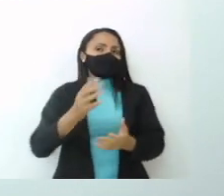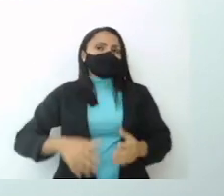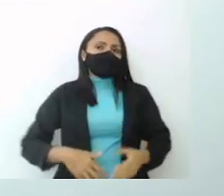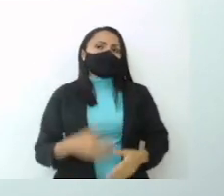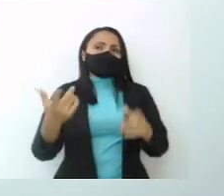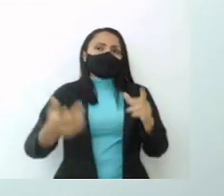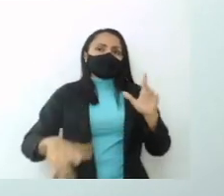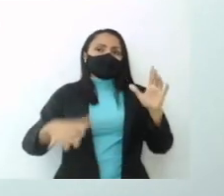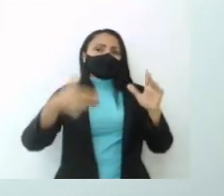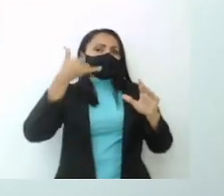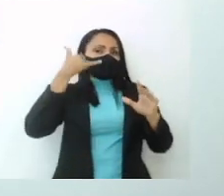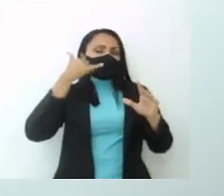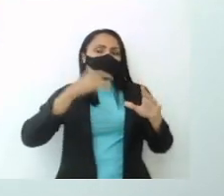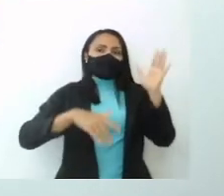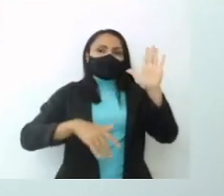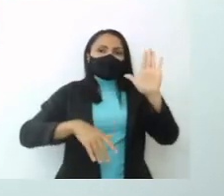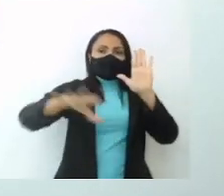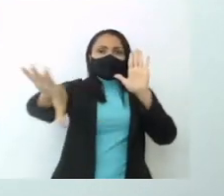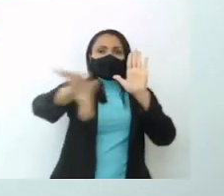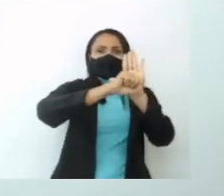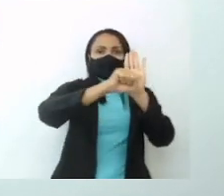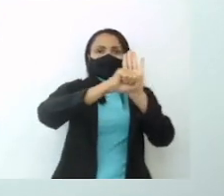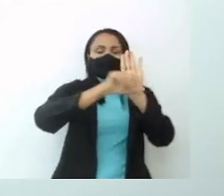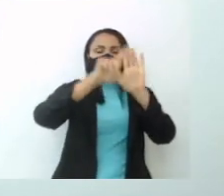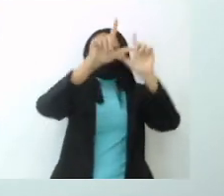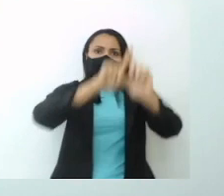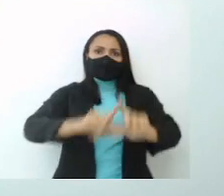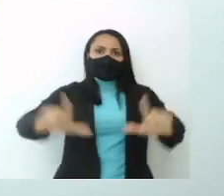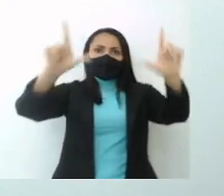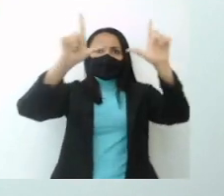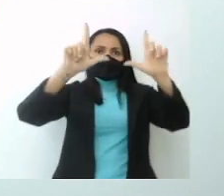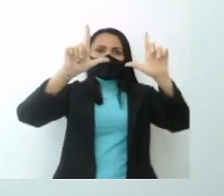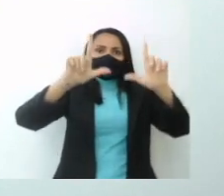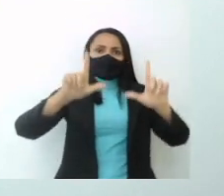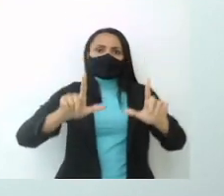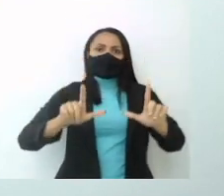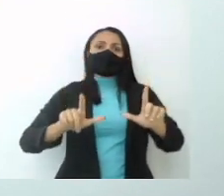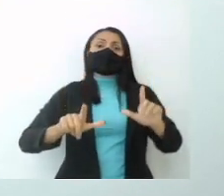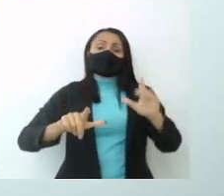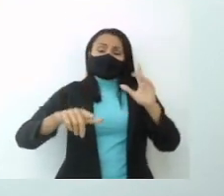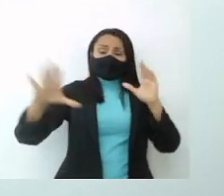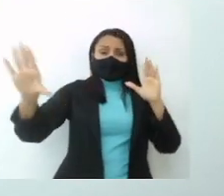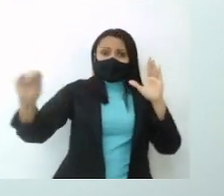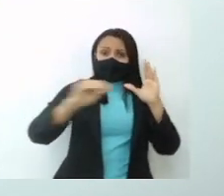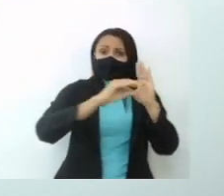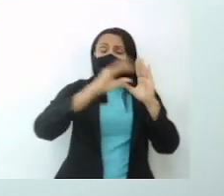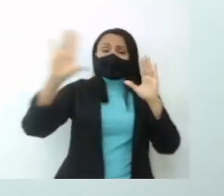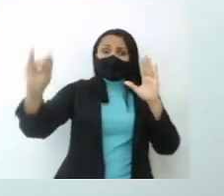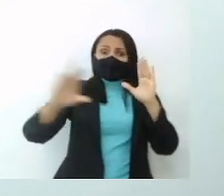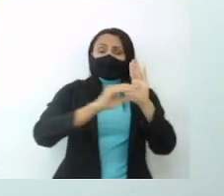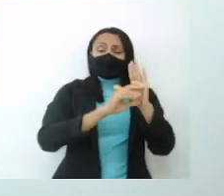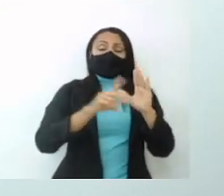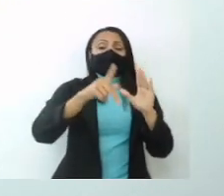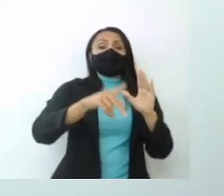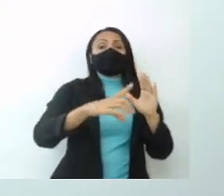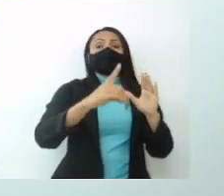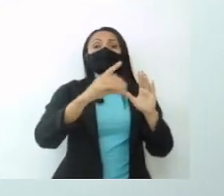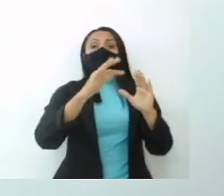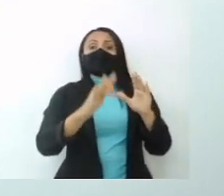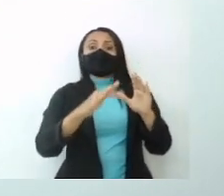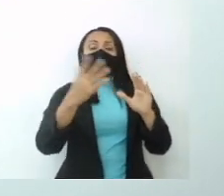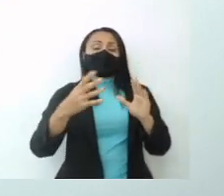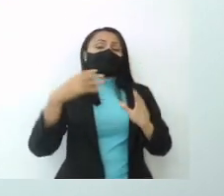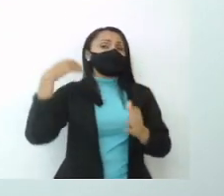do teu celular para esse QR Code que você está vendo aqui e baixa o material em PDF e baixa o áudio